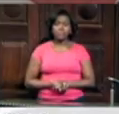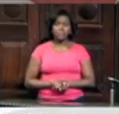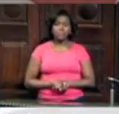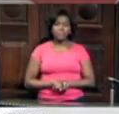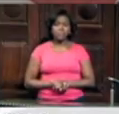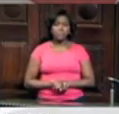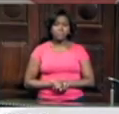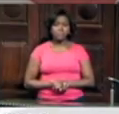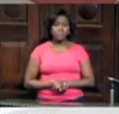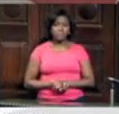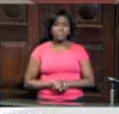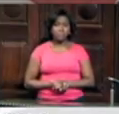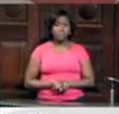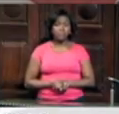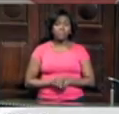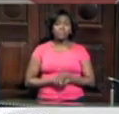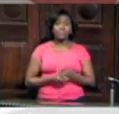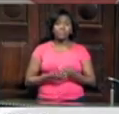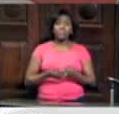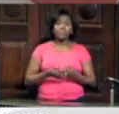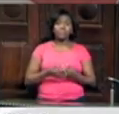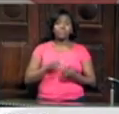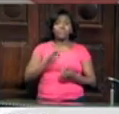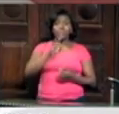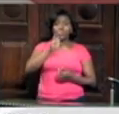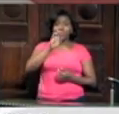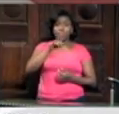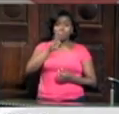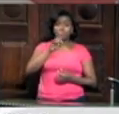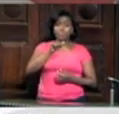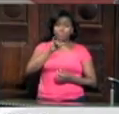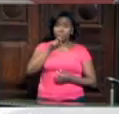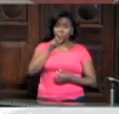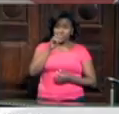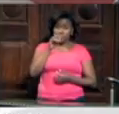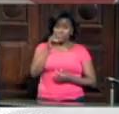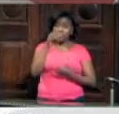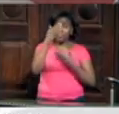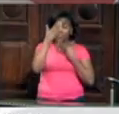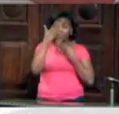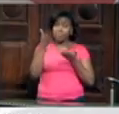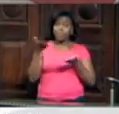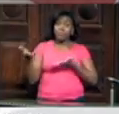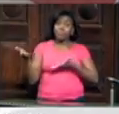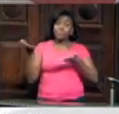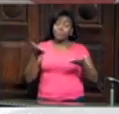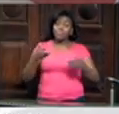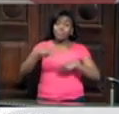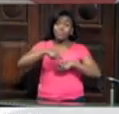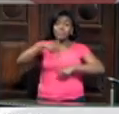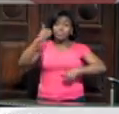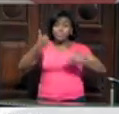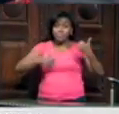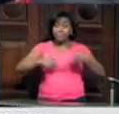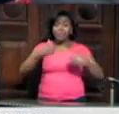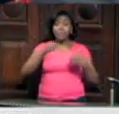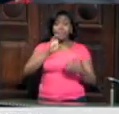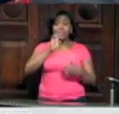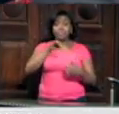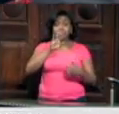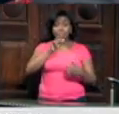ao Jaime Perdigão, embaixador e cônsul-geral de Portugal. Convido para fazer uso da palavra o embaixador